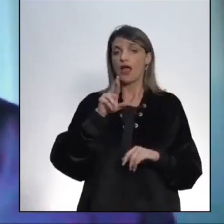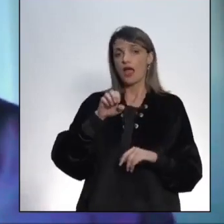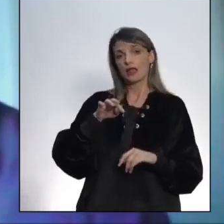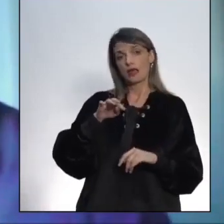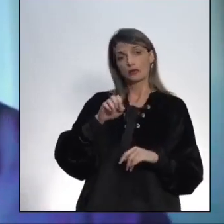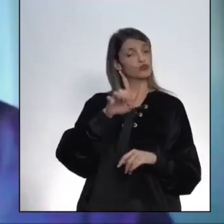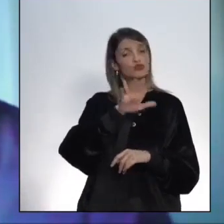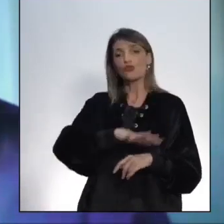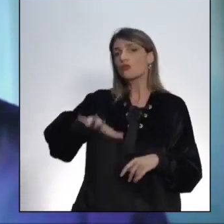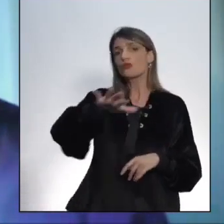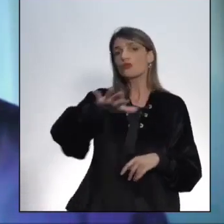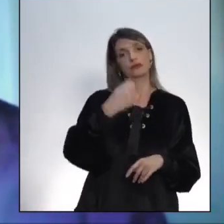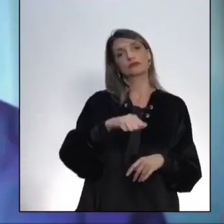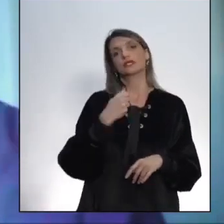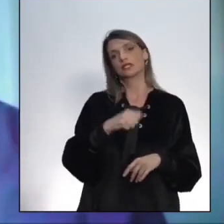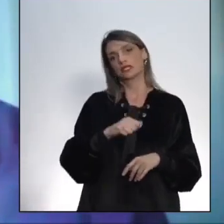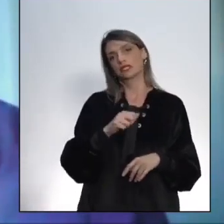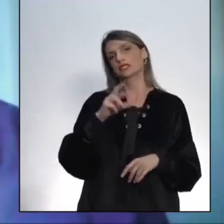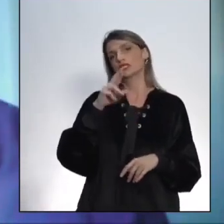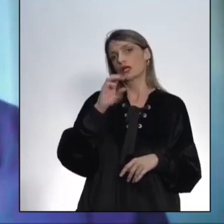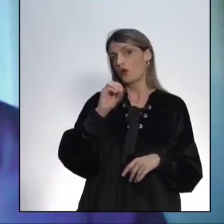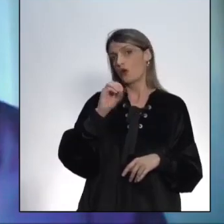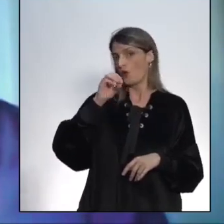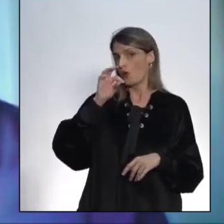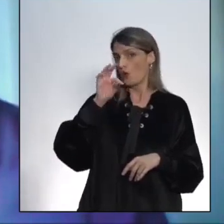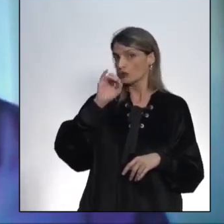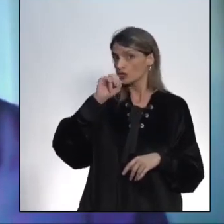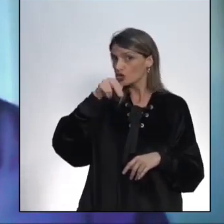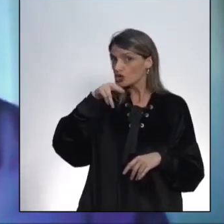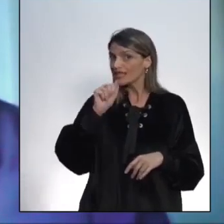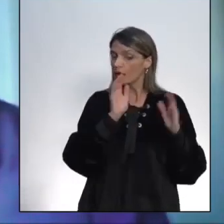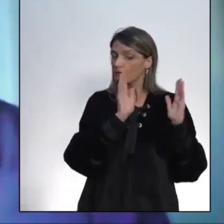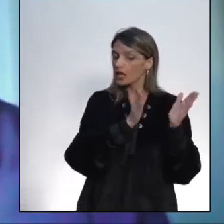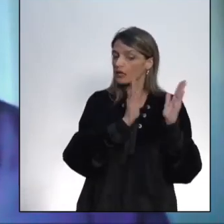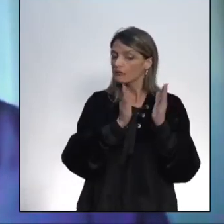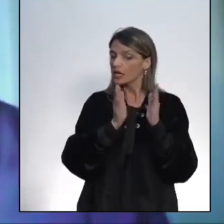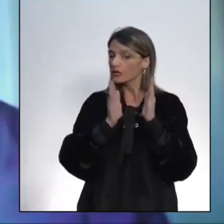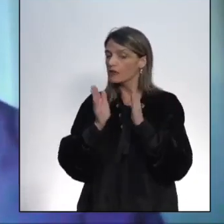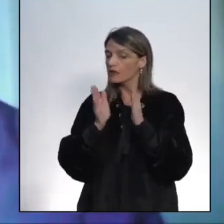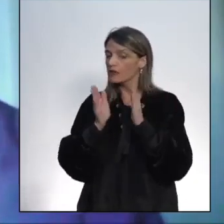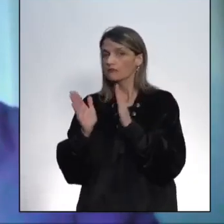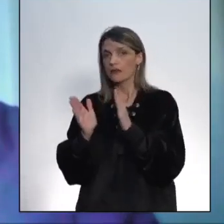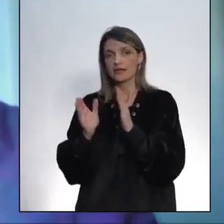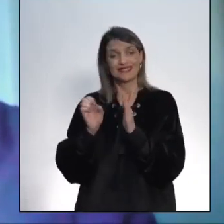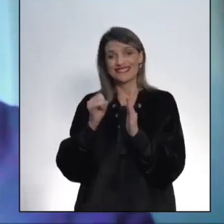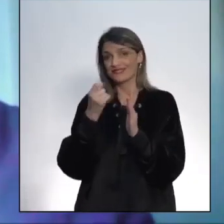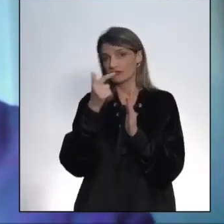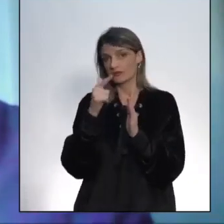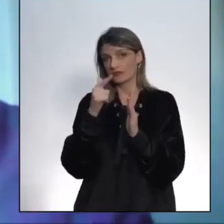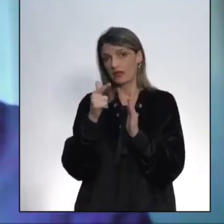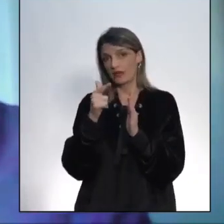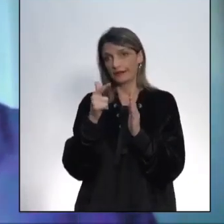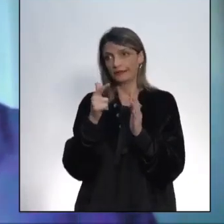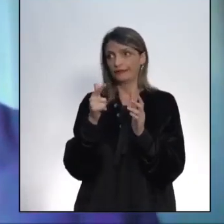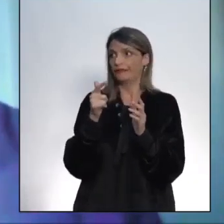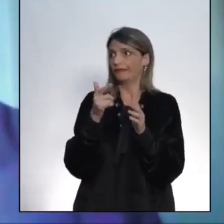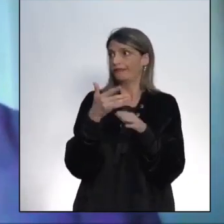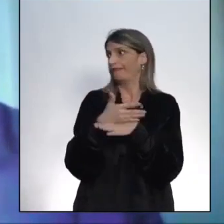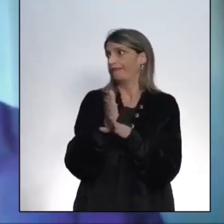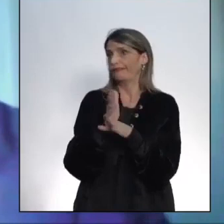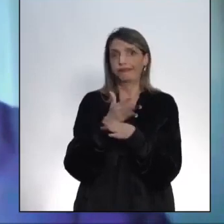ter a rotina, e quem não tem a rotina, eu acho que se perde. Acho que nesses 2 meses, os momentos